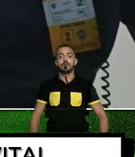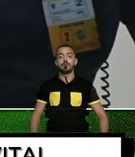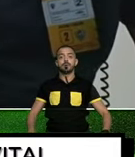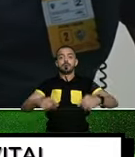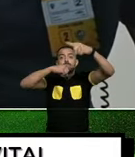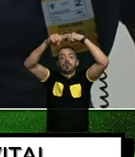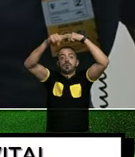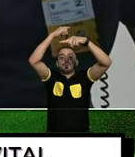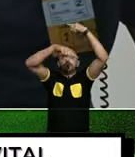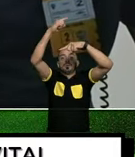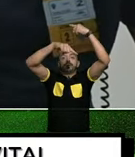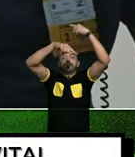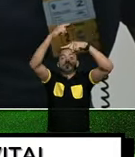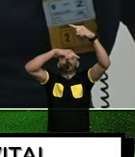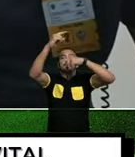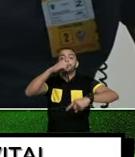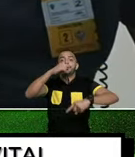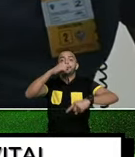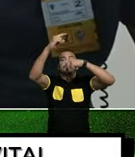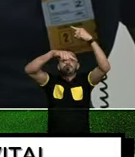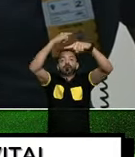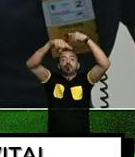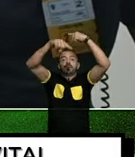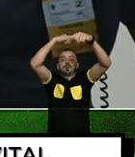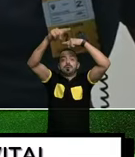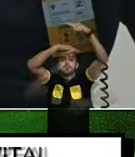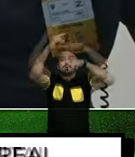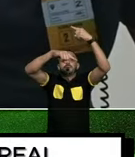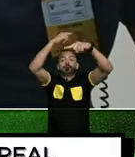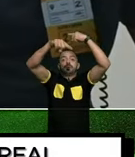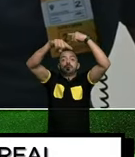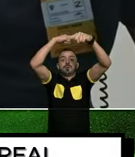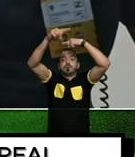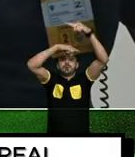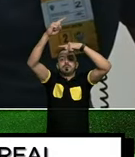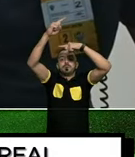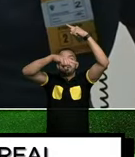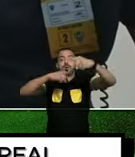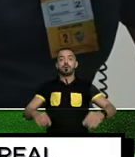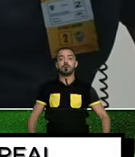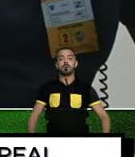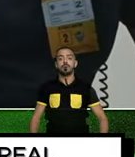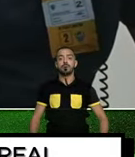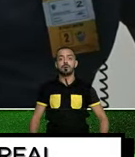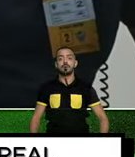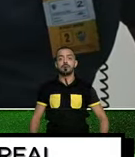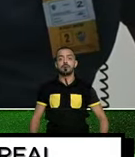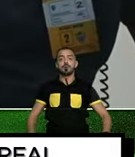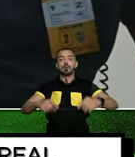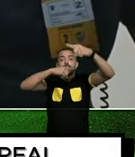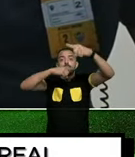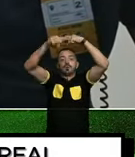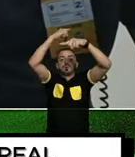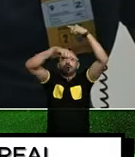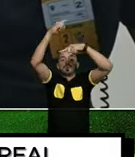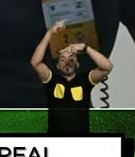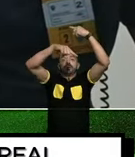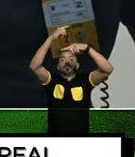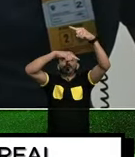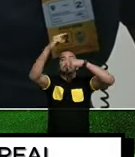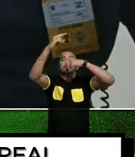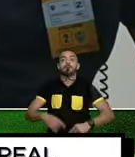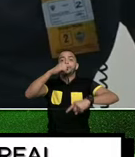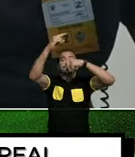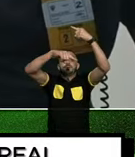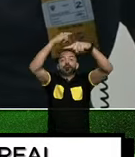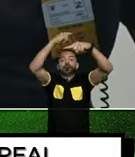lá vem Arana trazendo Arana Arana pelo meio pra Paulinho de novo PR Arana buscou pro Paulinho Paulinho dominou parou prendeu toca a bola time